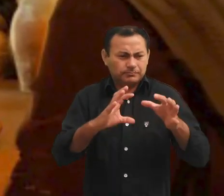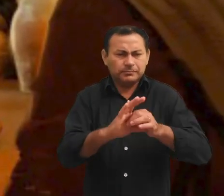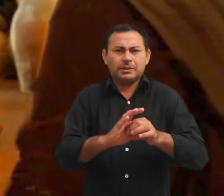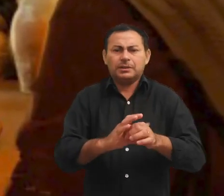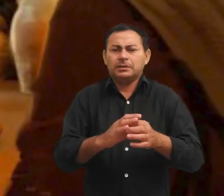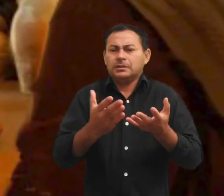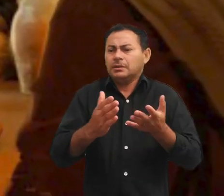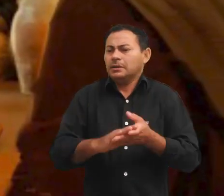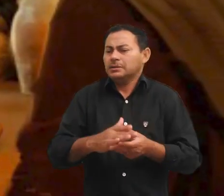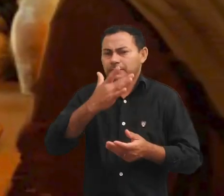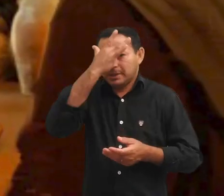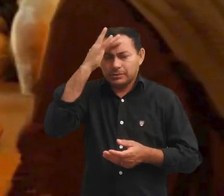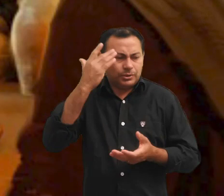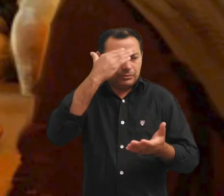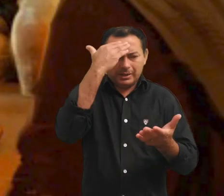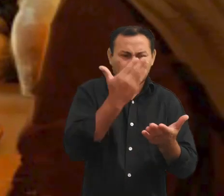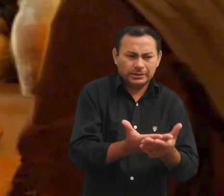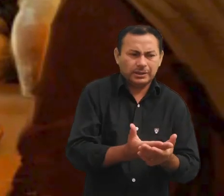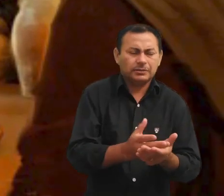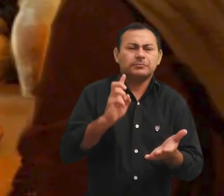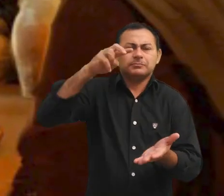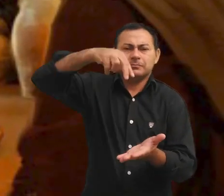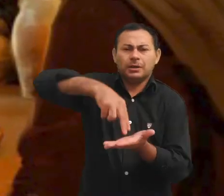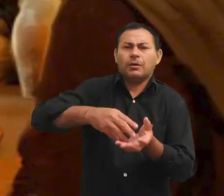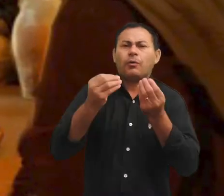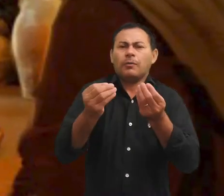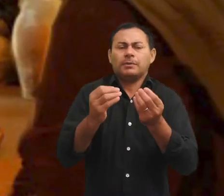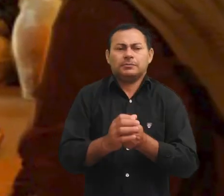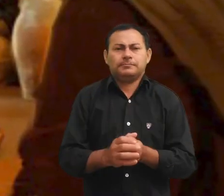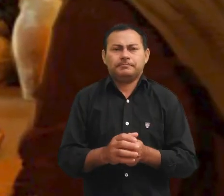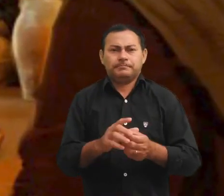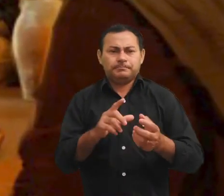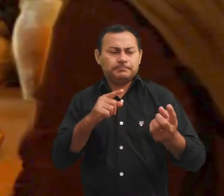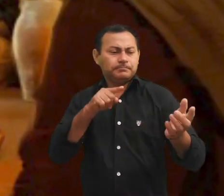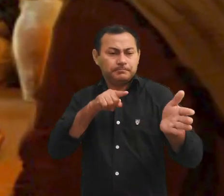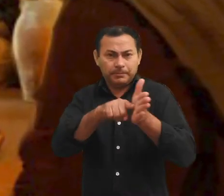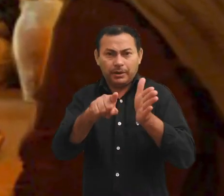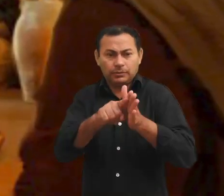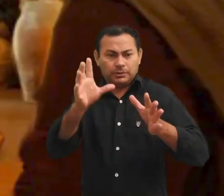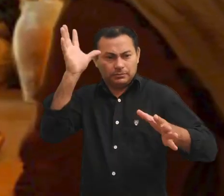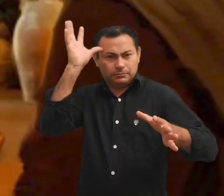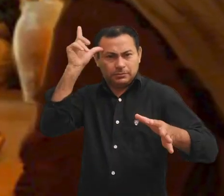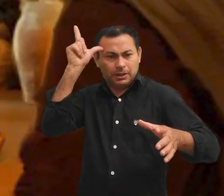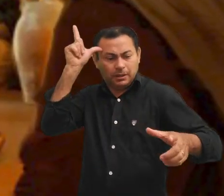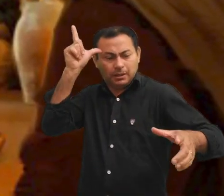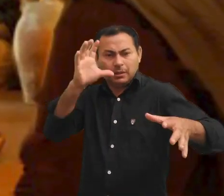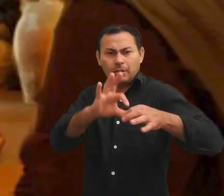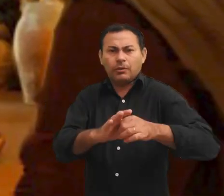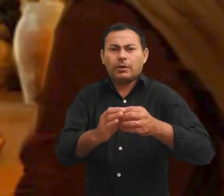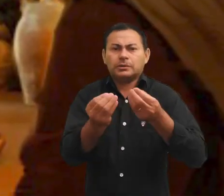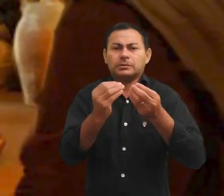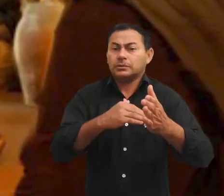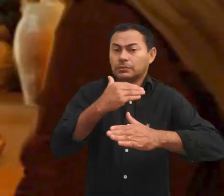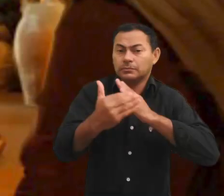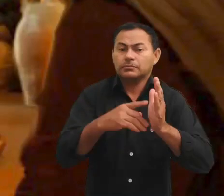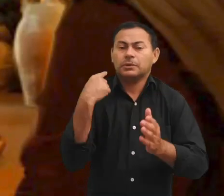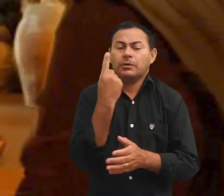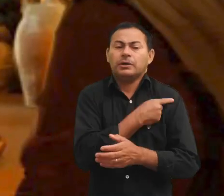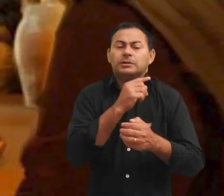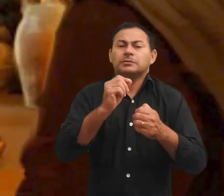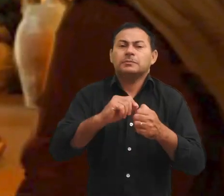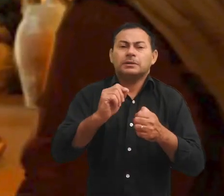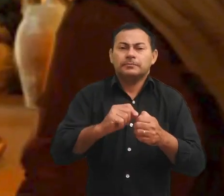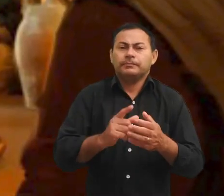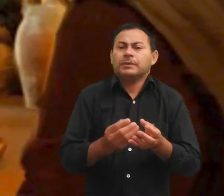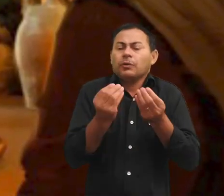com o Senhor sem que os incrédulos participem disso? Essa era uma pergunta lógica e é uma pergunta que todos nós fazemos.